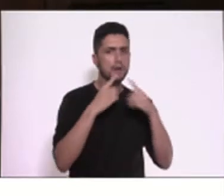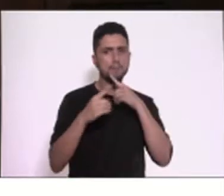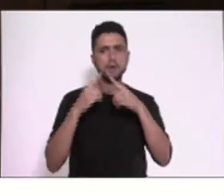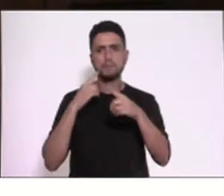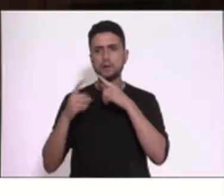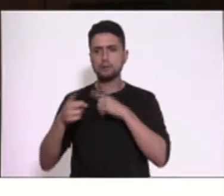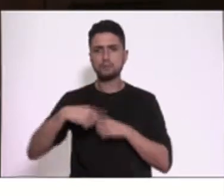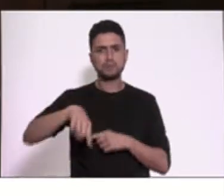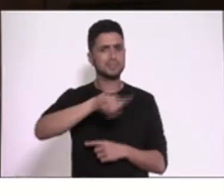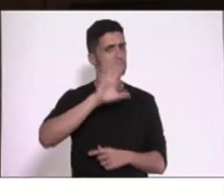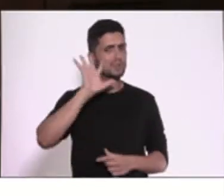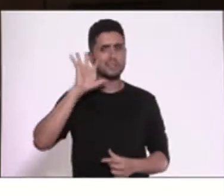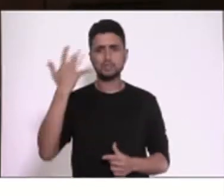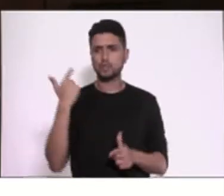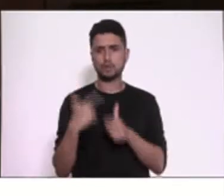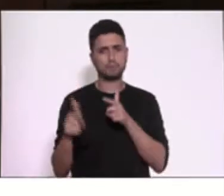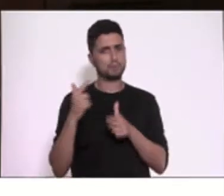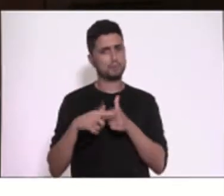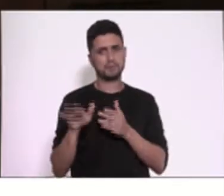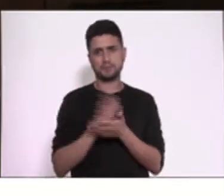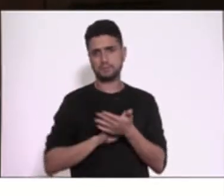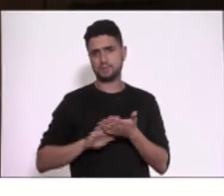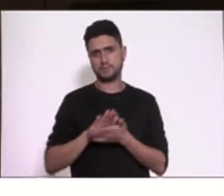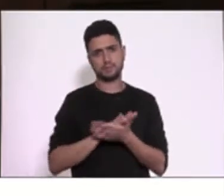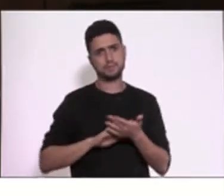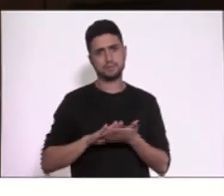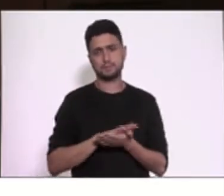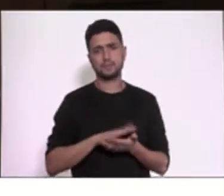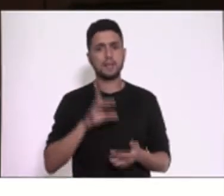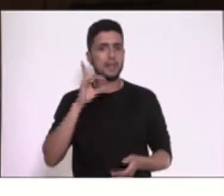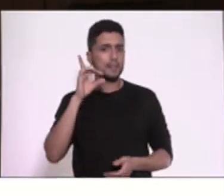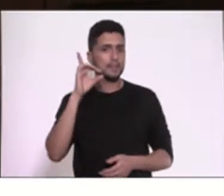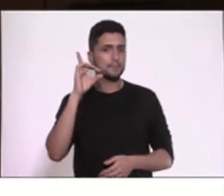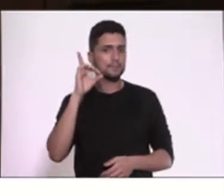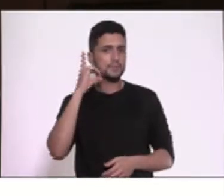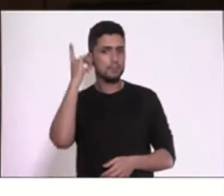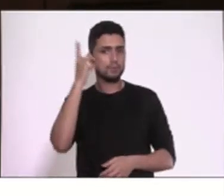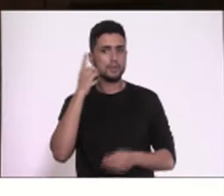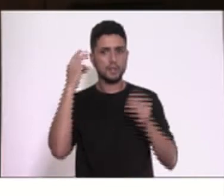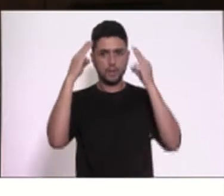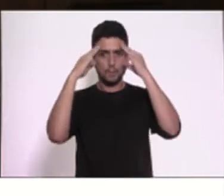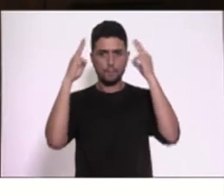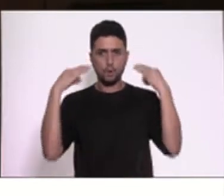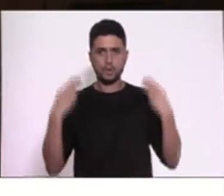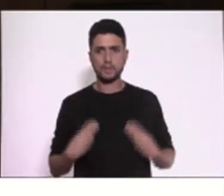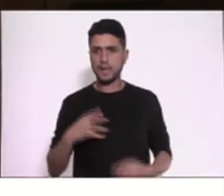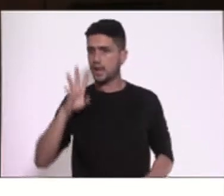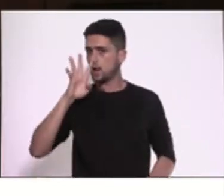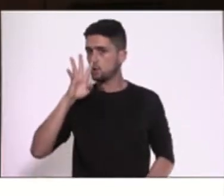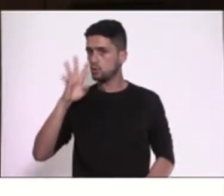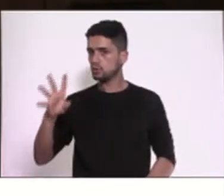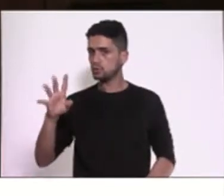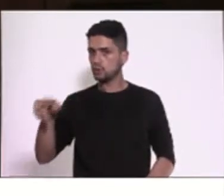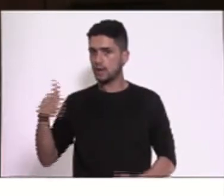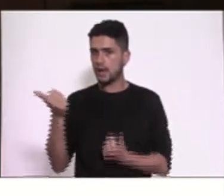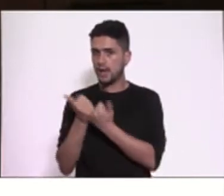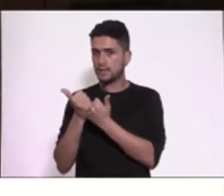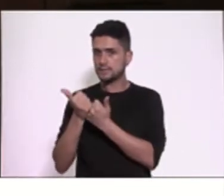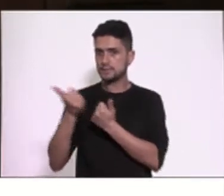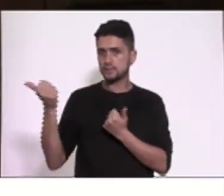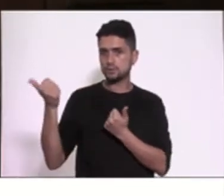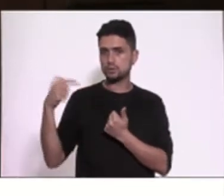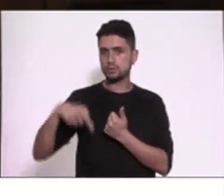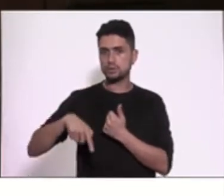vocês não resolve problema algum. A deputada Mônica, por exemplo, acusou um assessorista